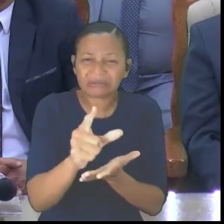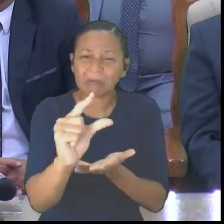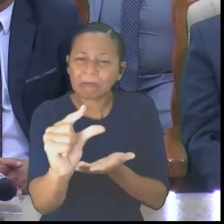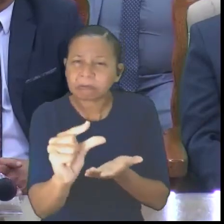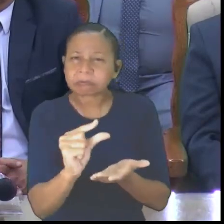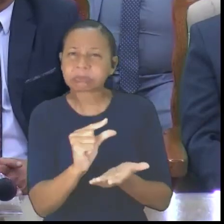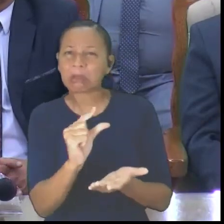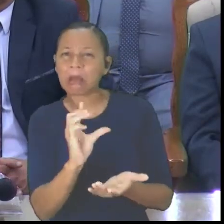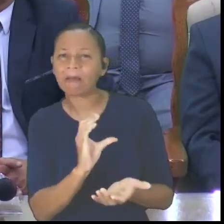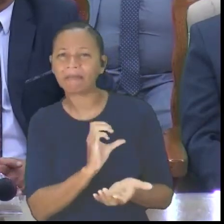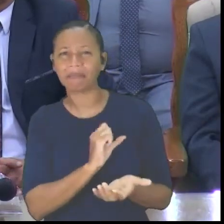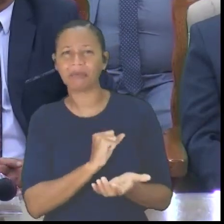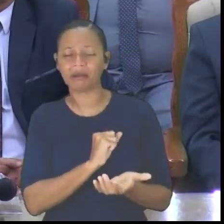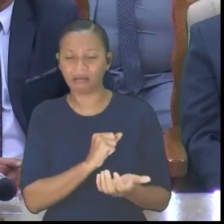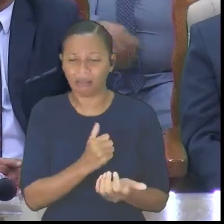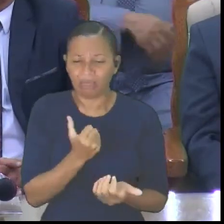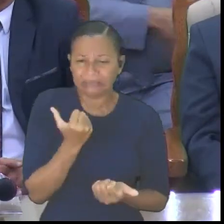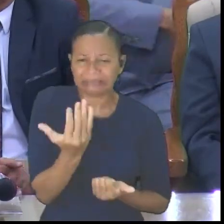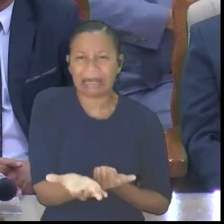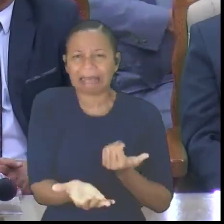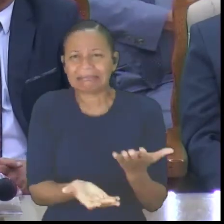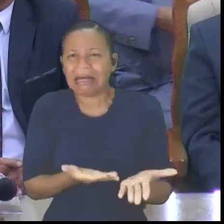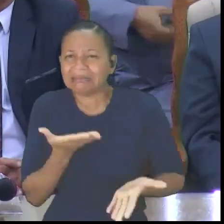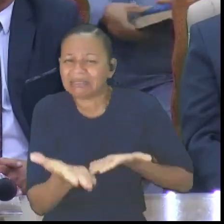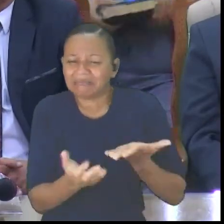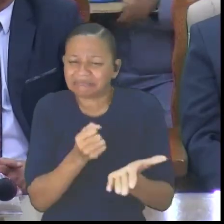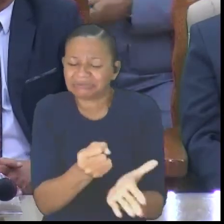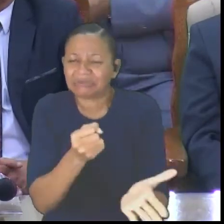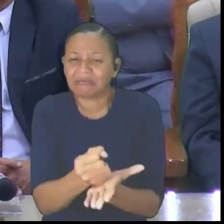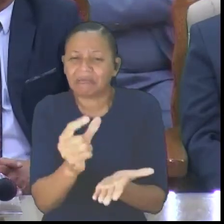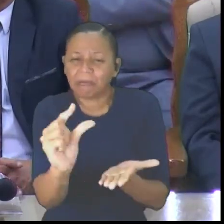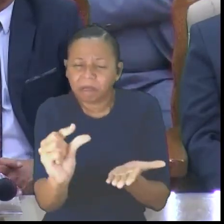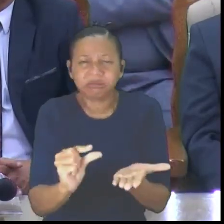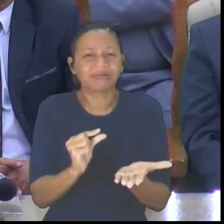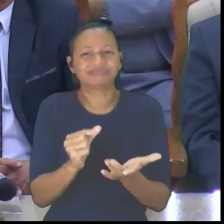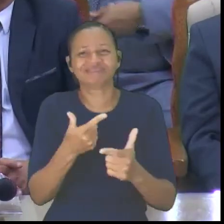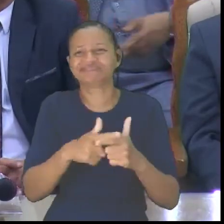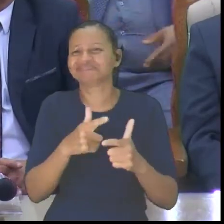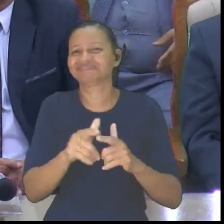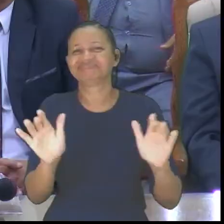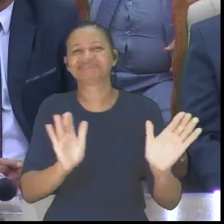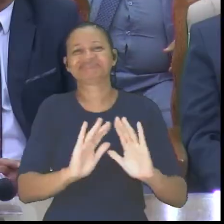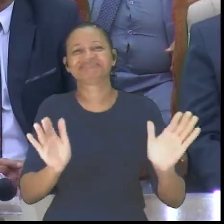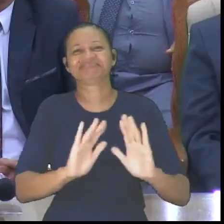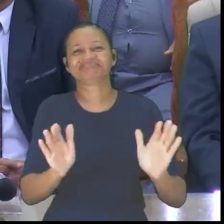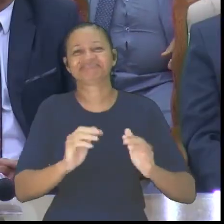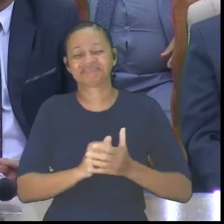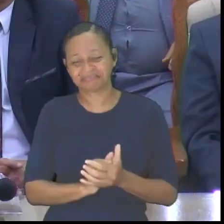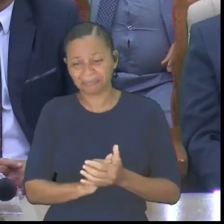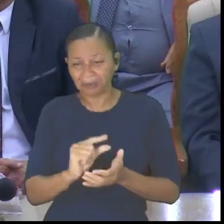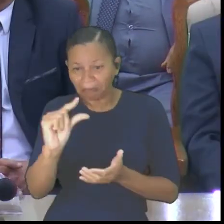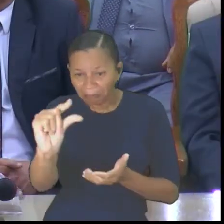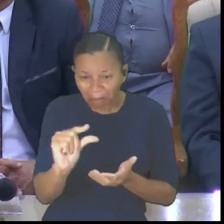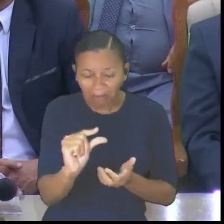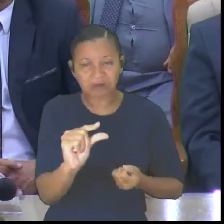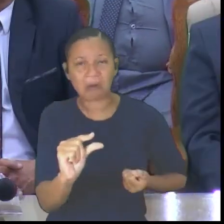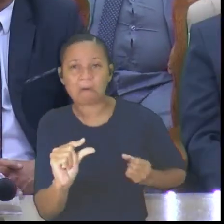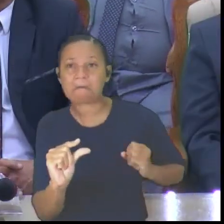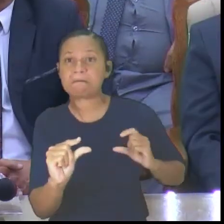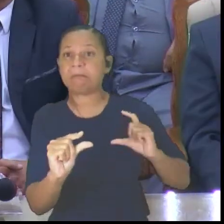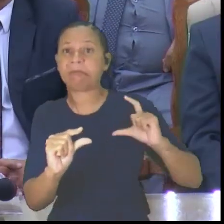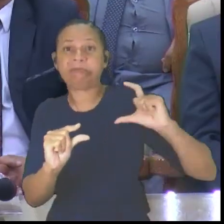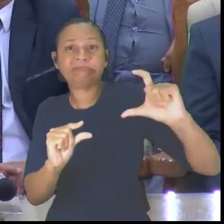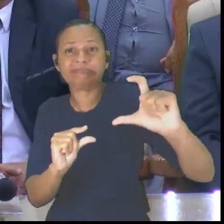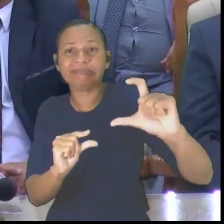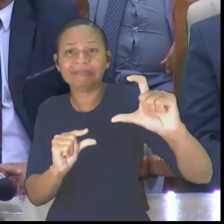seja, quanto mais eu dou, menos eu recebo. Mas não tem problema, quanto menos eu recebo, mais eu dou.